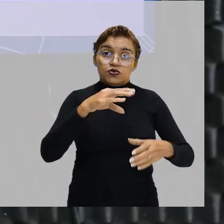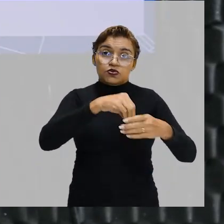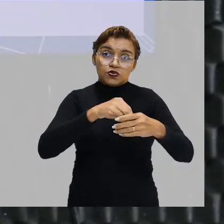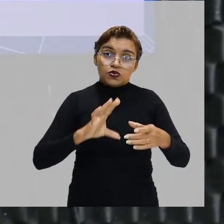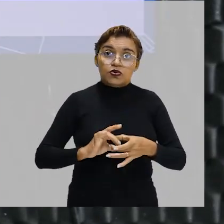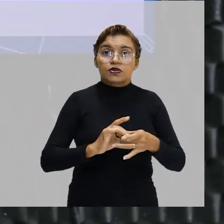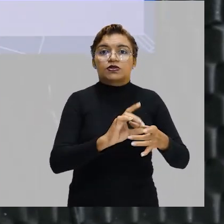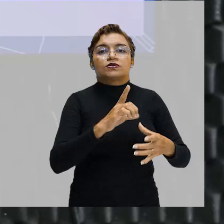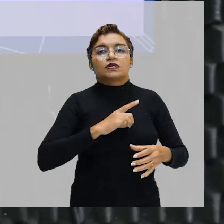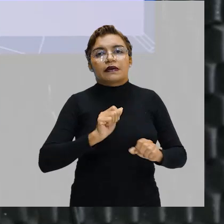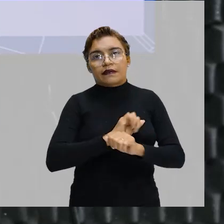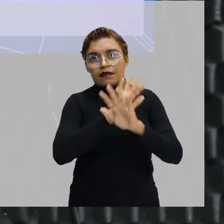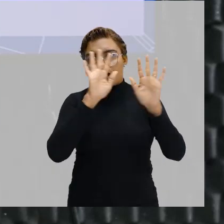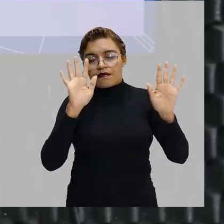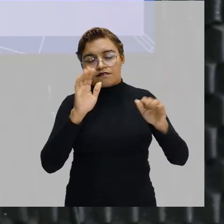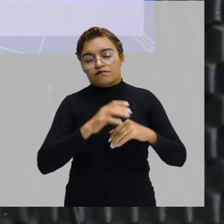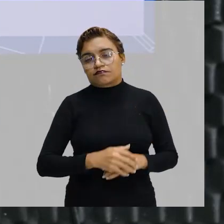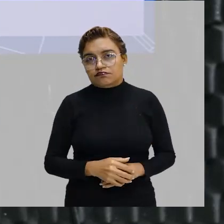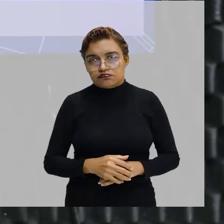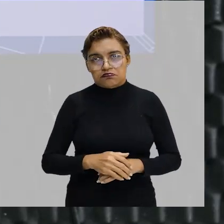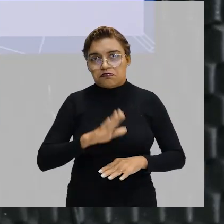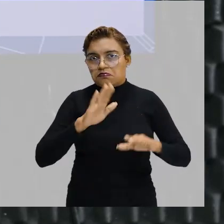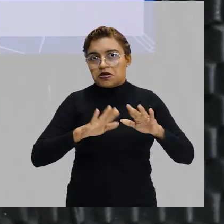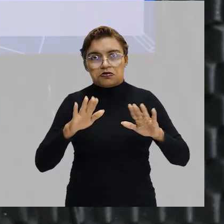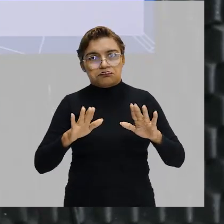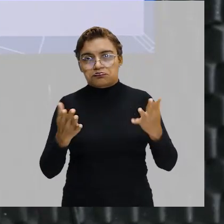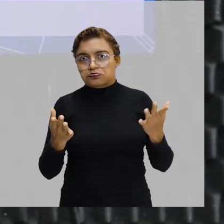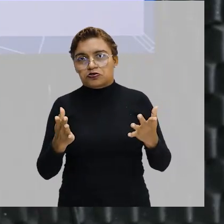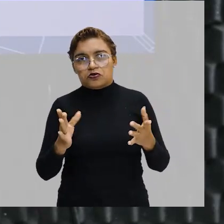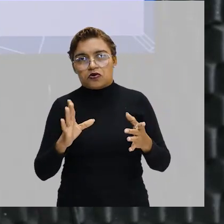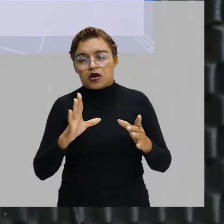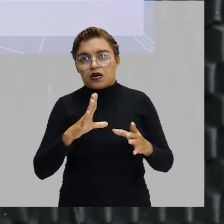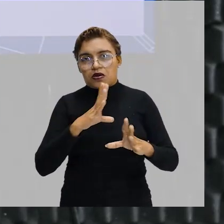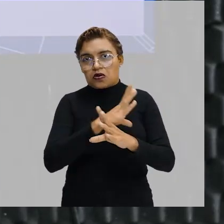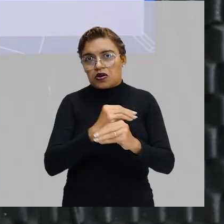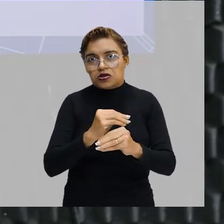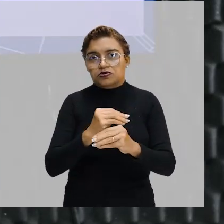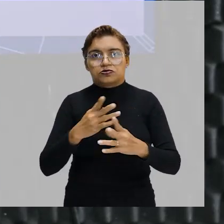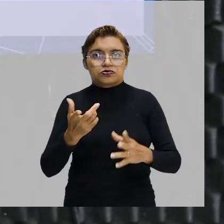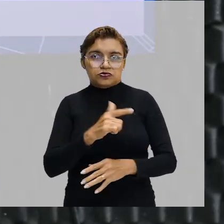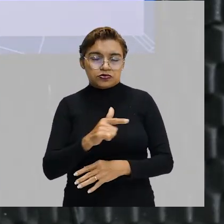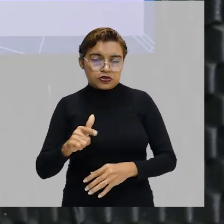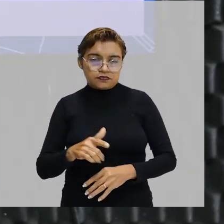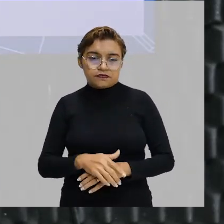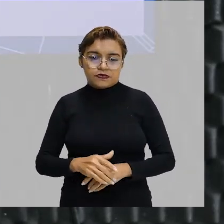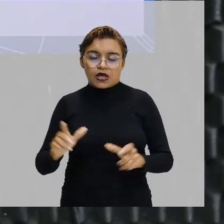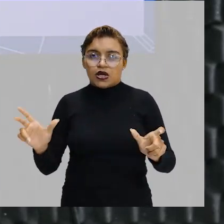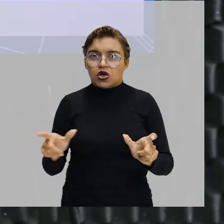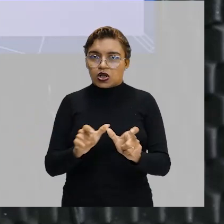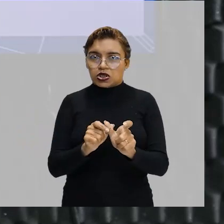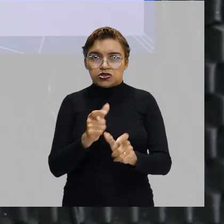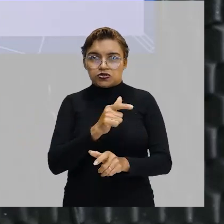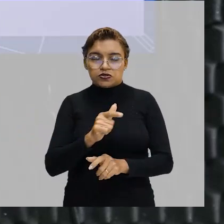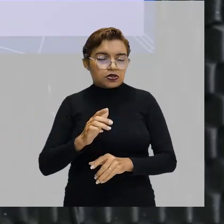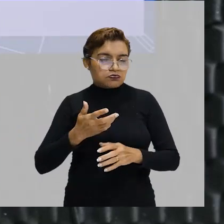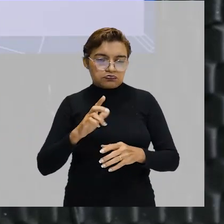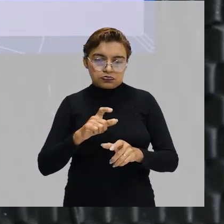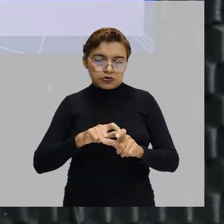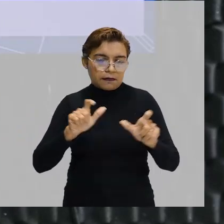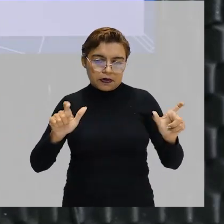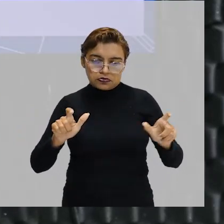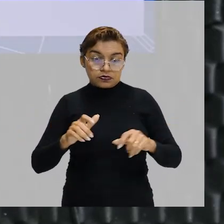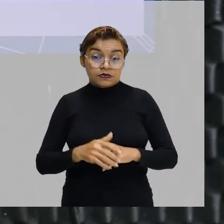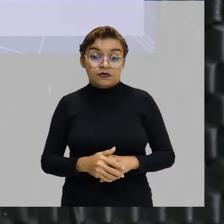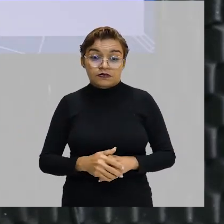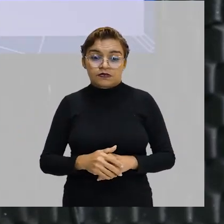que é diferente, tá? Não tendo ou não conectivos, tá? E também, claro, por isso não depende uma da outra,